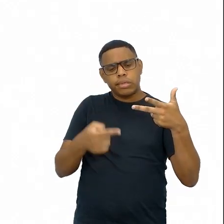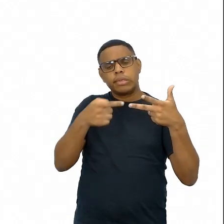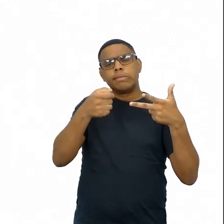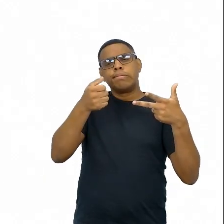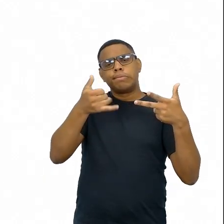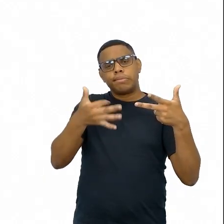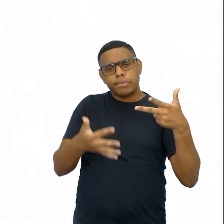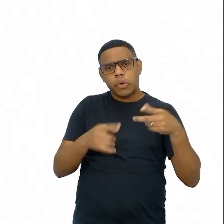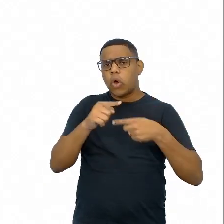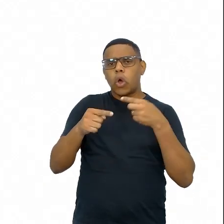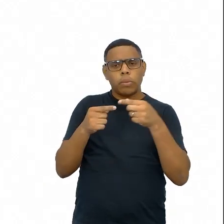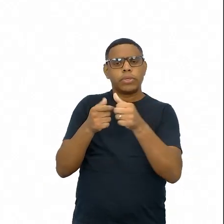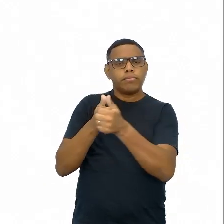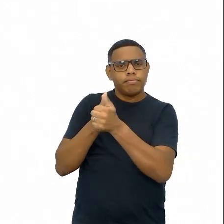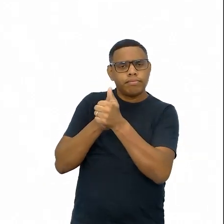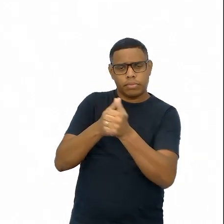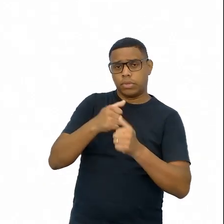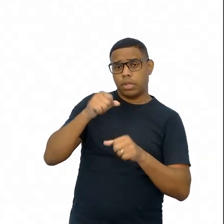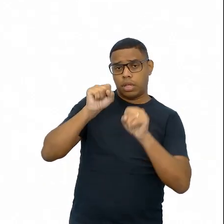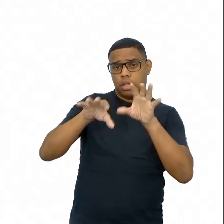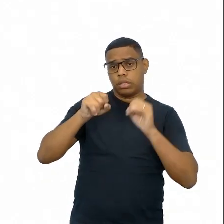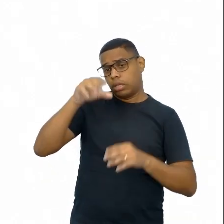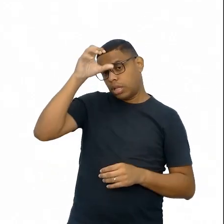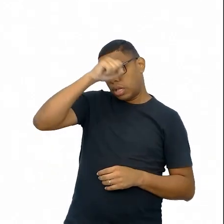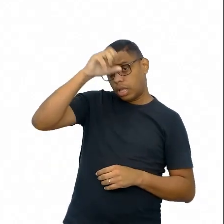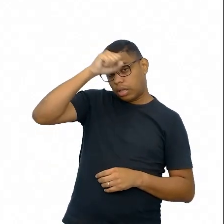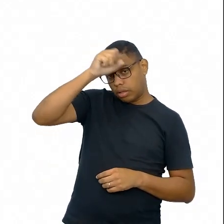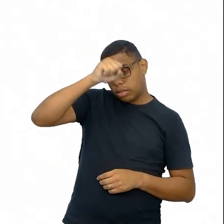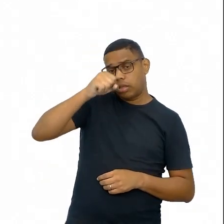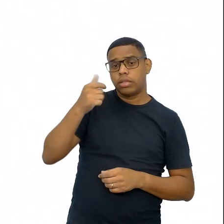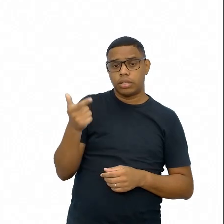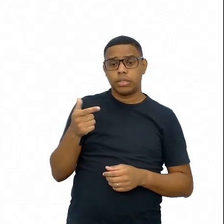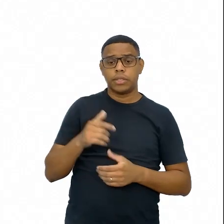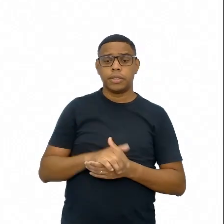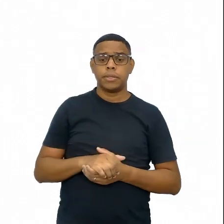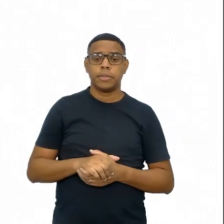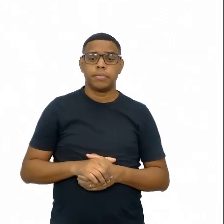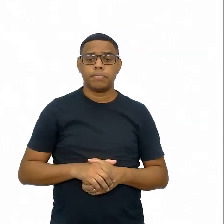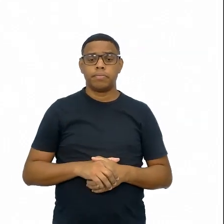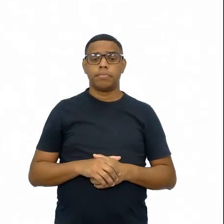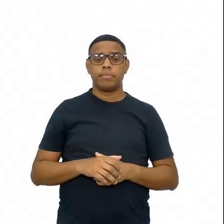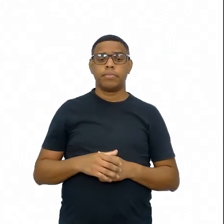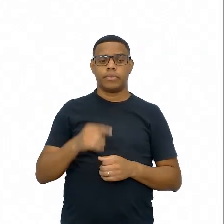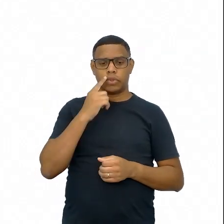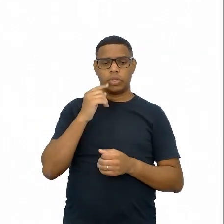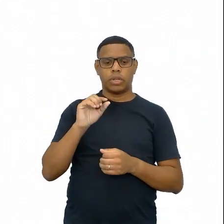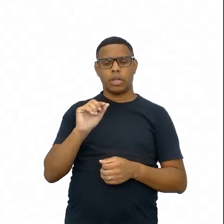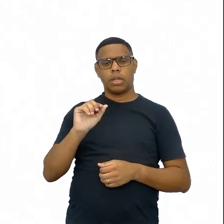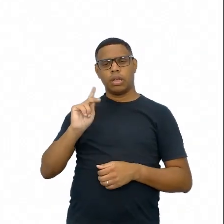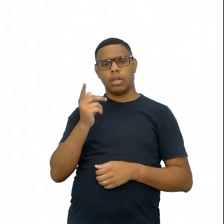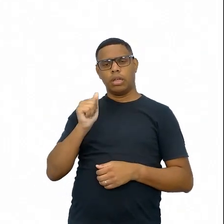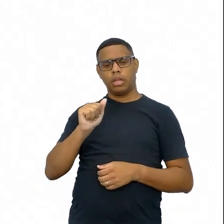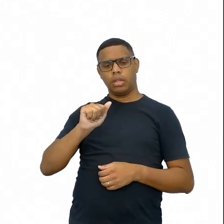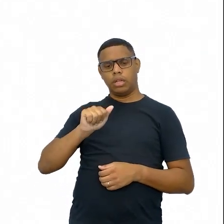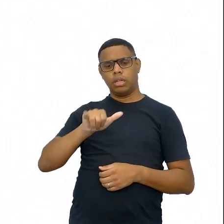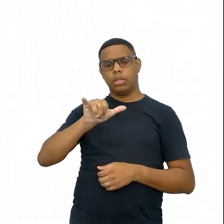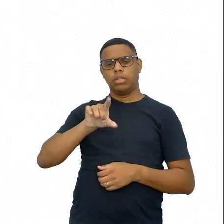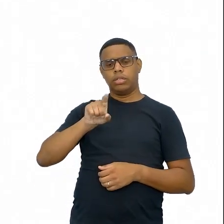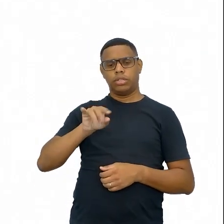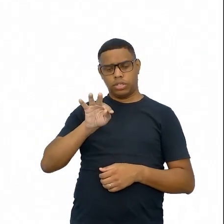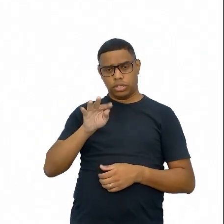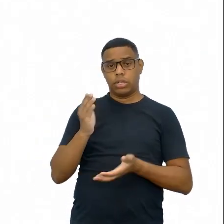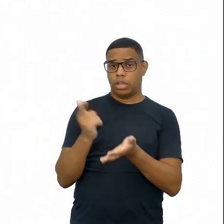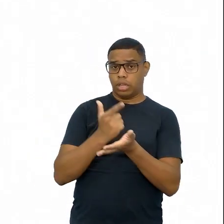e aprendizagem. O destaque feito por Heidich, né, na sua obra de 1988, é